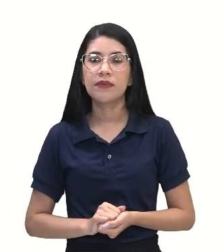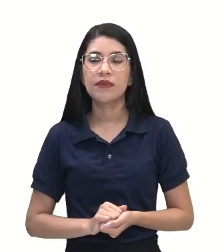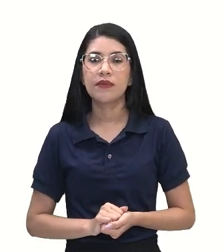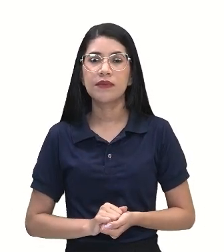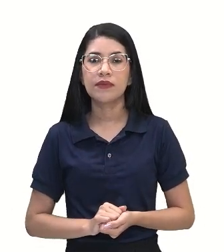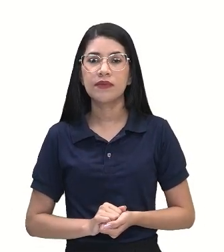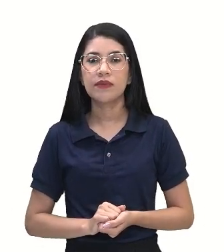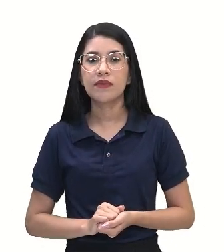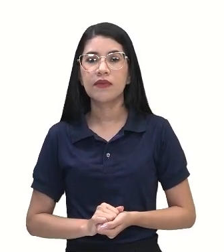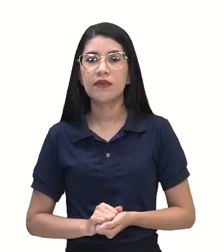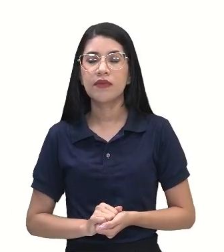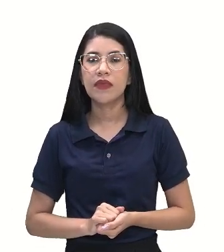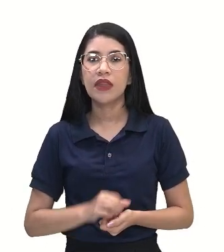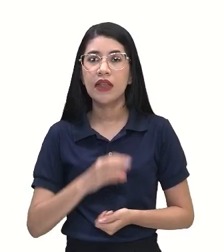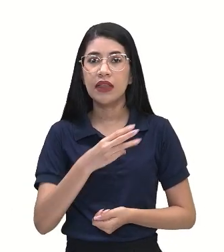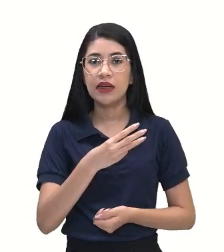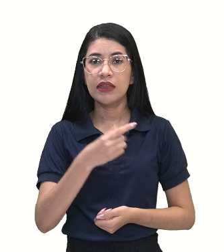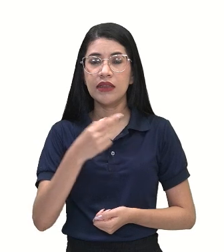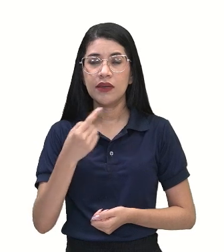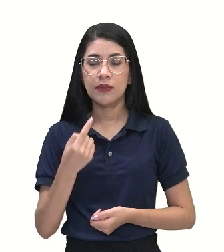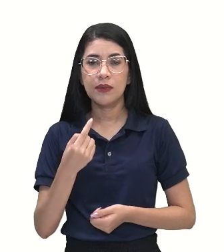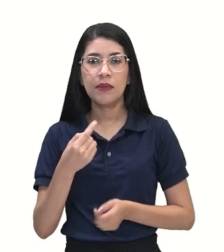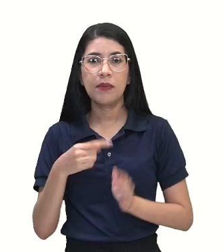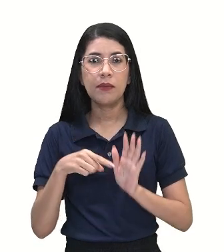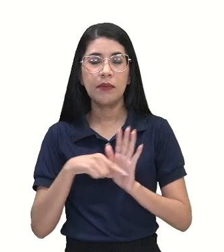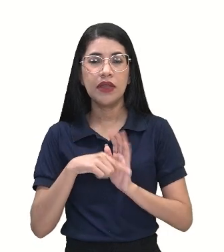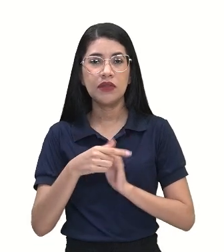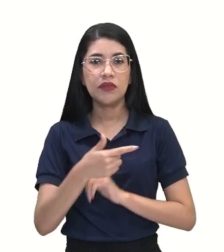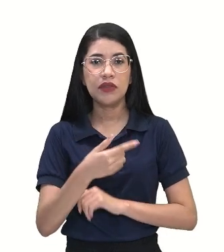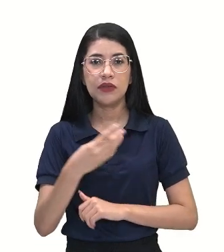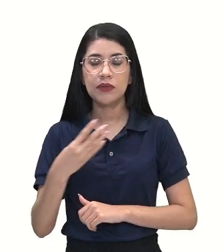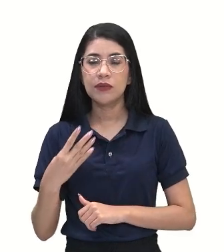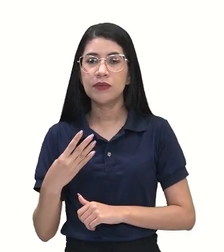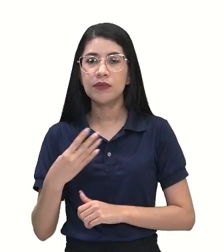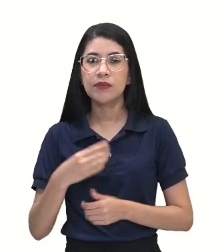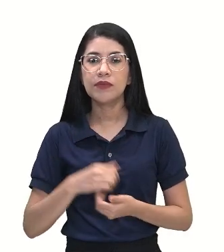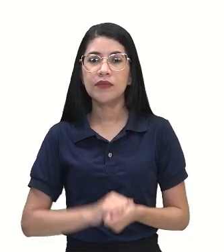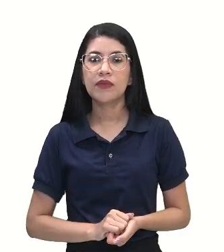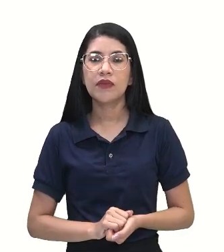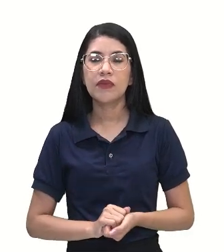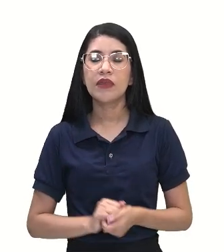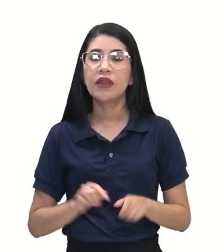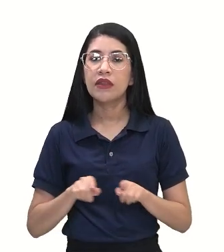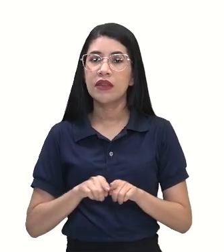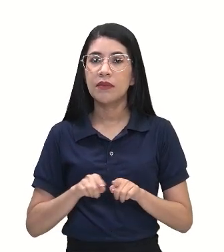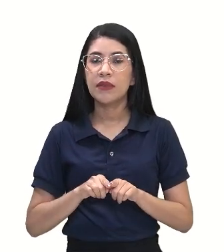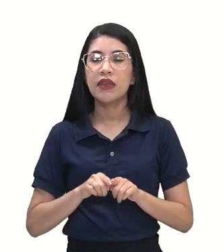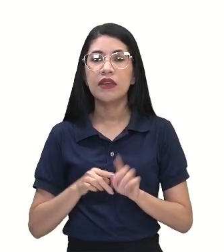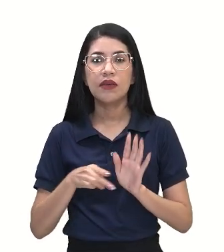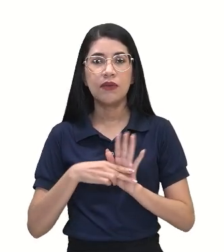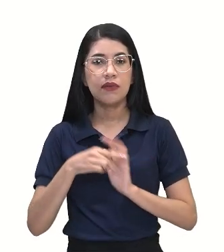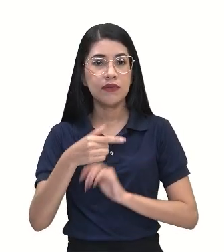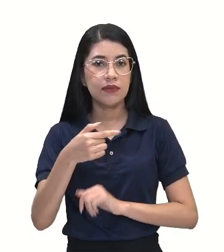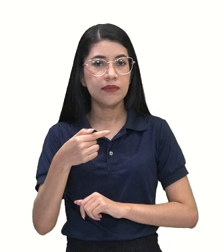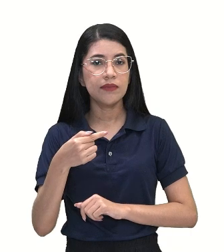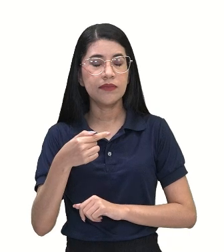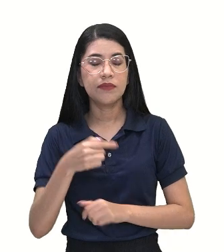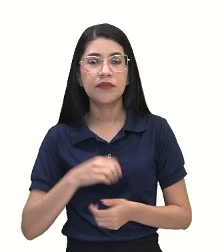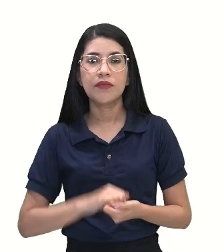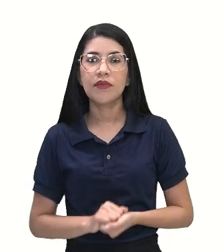31 menos 24, quanto que dá? Dá 7 também. Viram só?